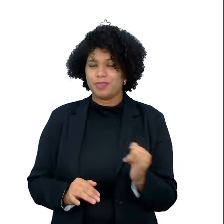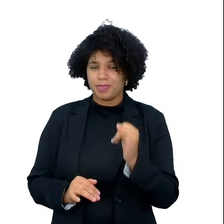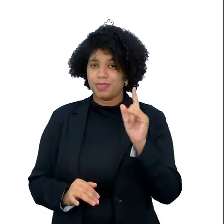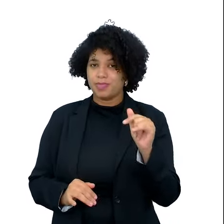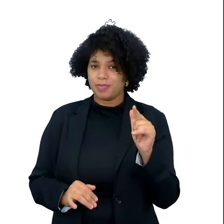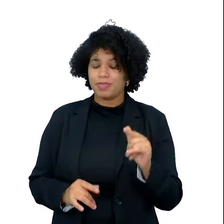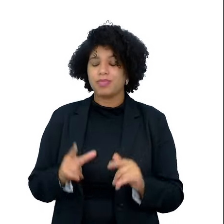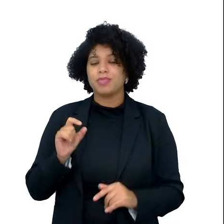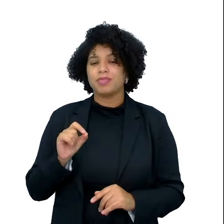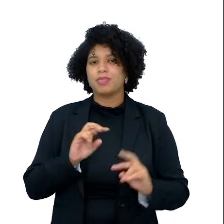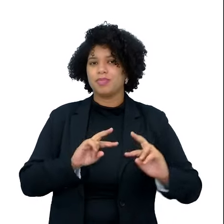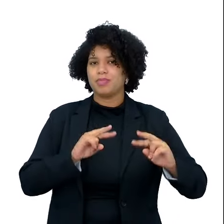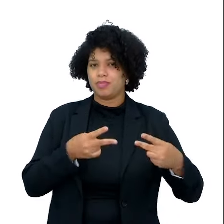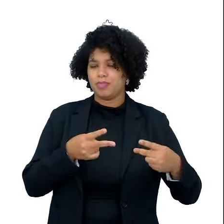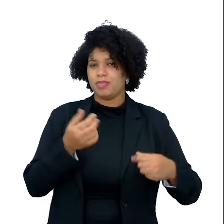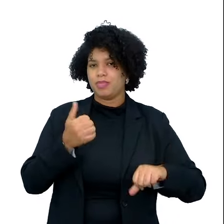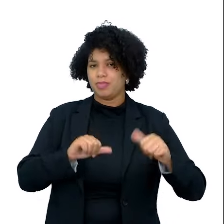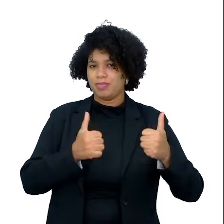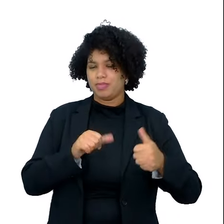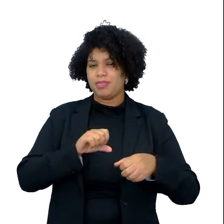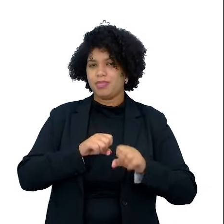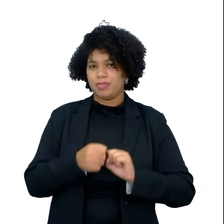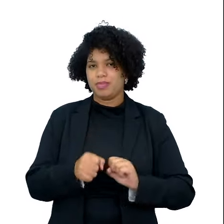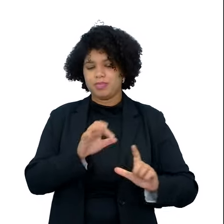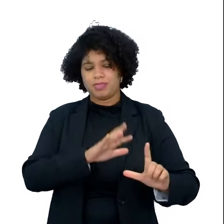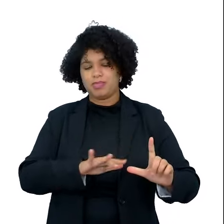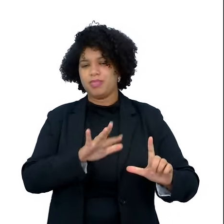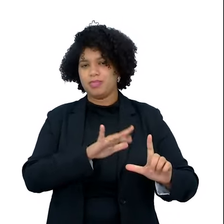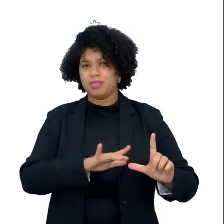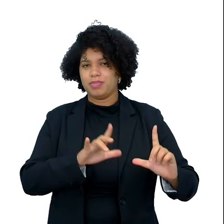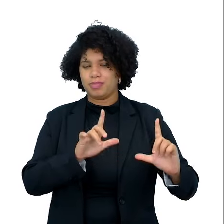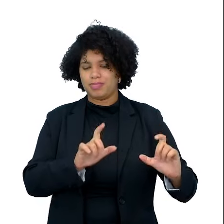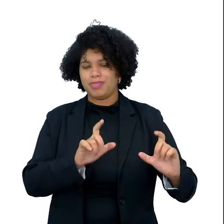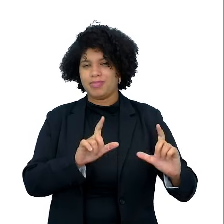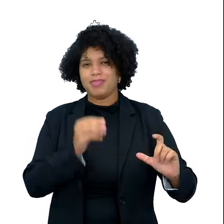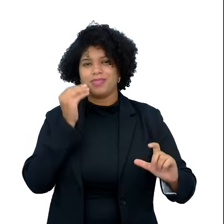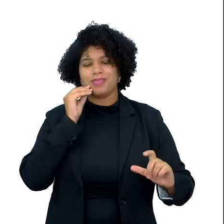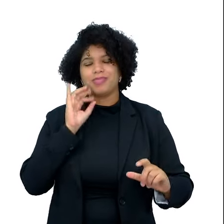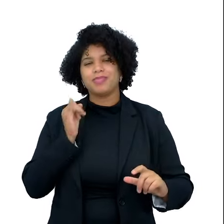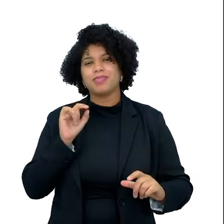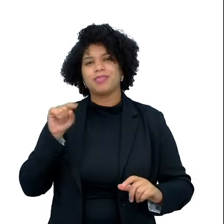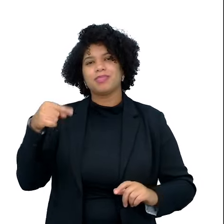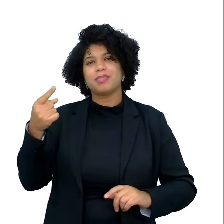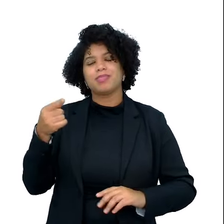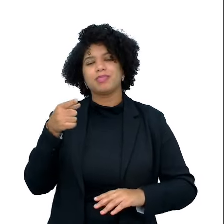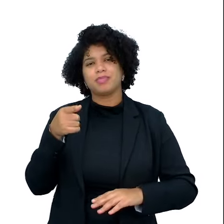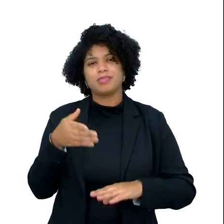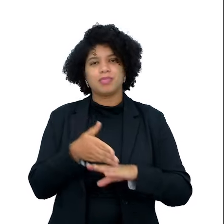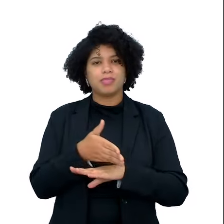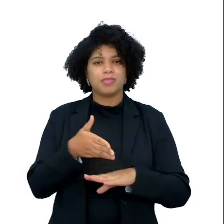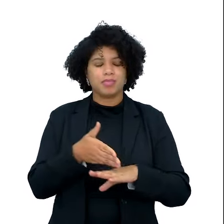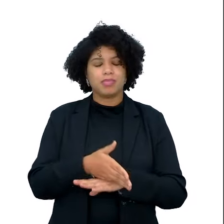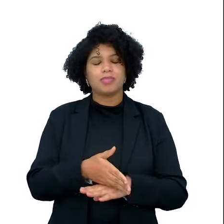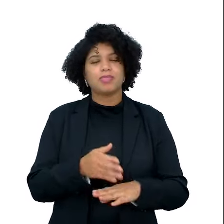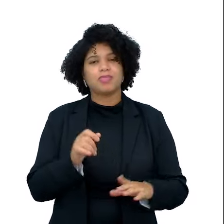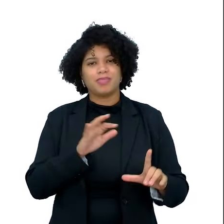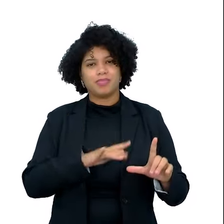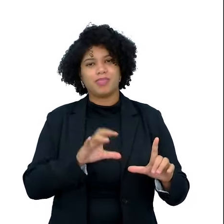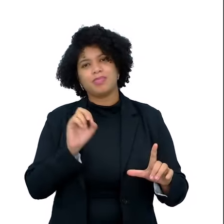é o link de avaliação da formação, tá? Dê um print, depois vocês acessam o QR Code ou o